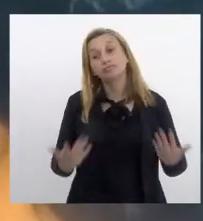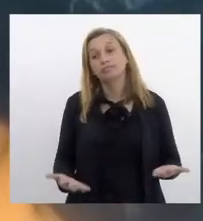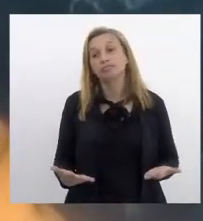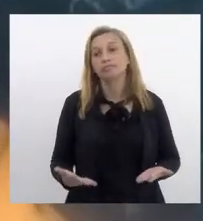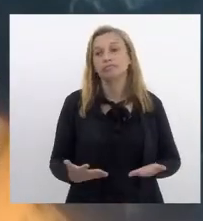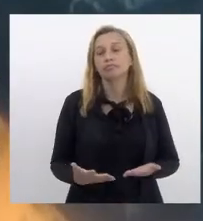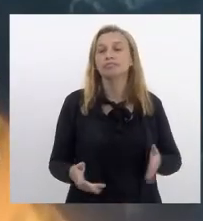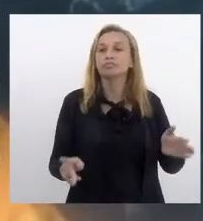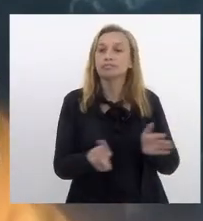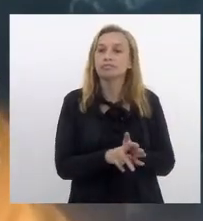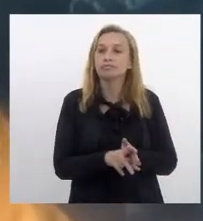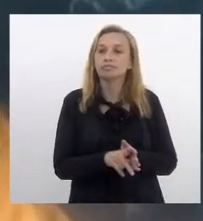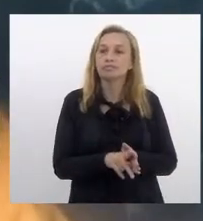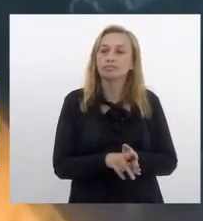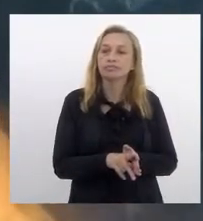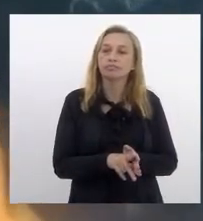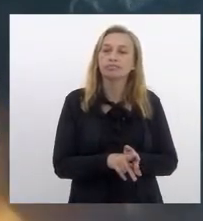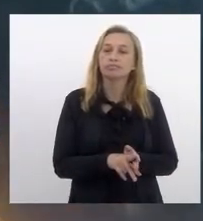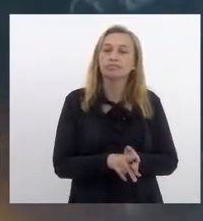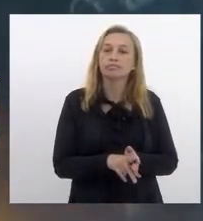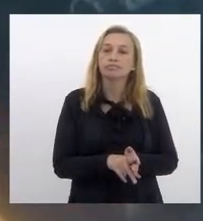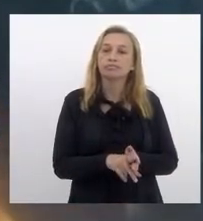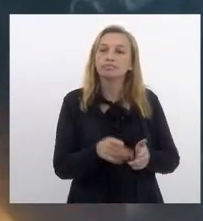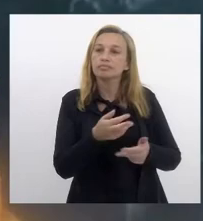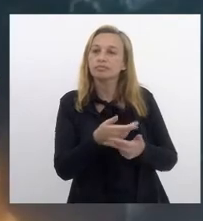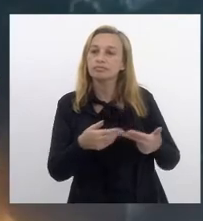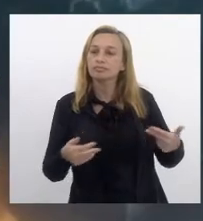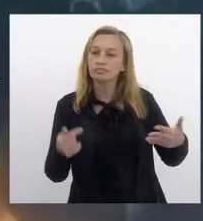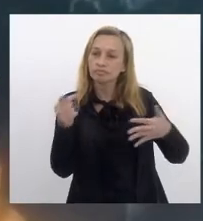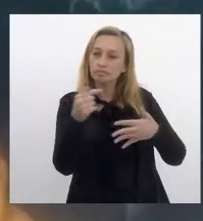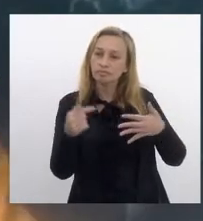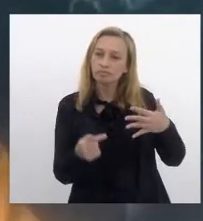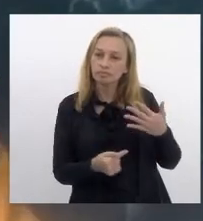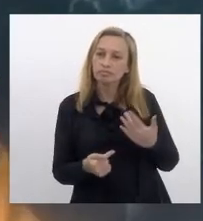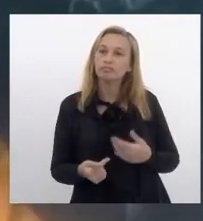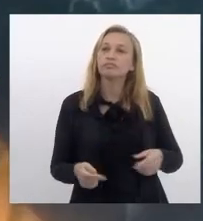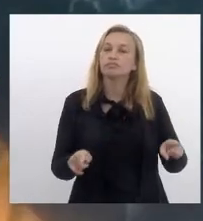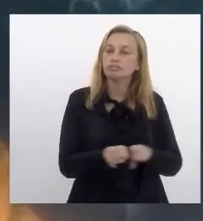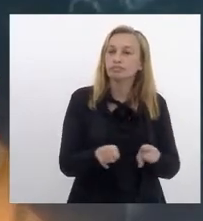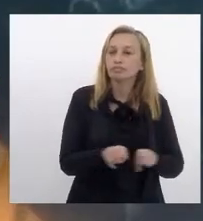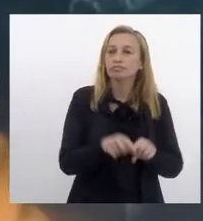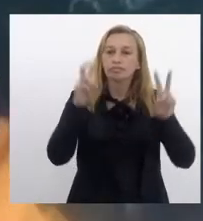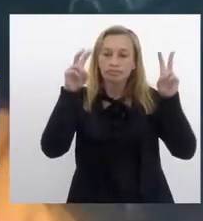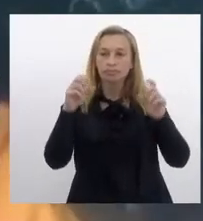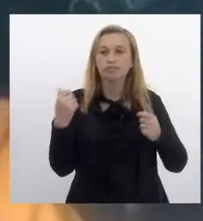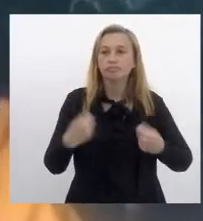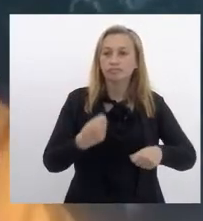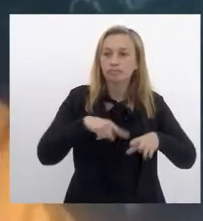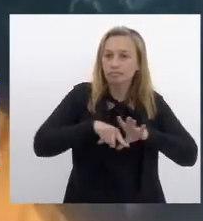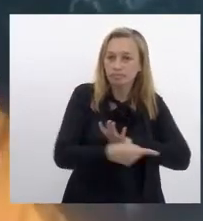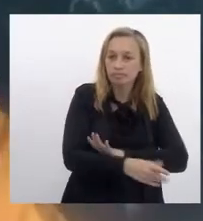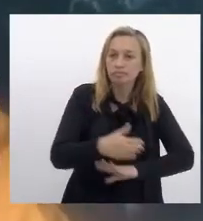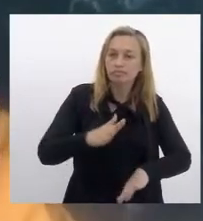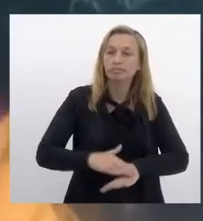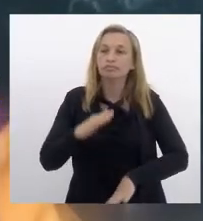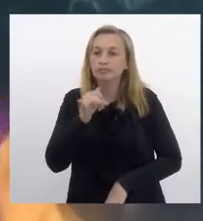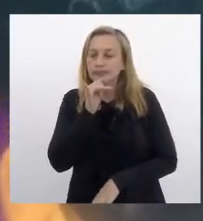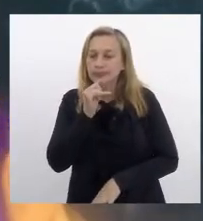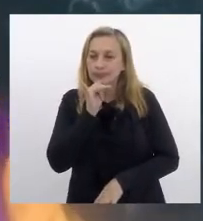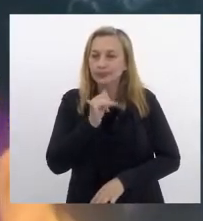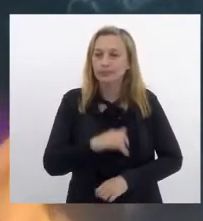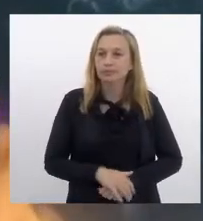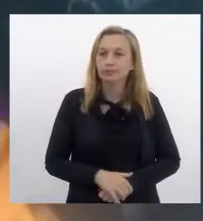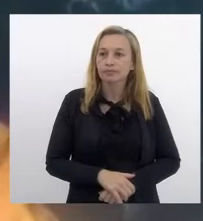o projeto ele traz, né, diversas adequações e traz questões que eu acho que a gente precisa aprofundar. Por exemplo,